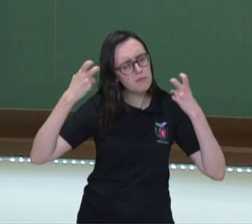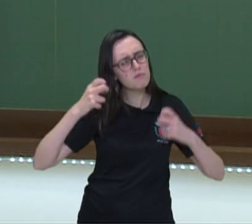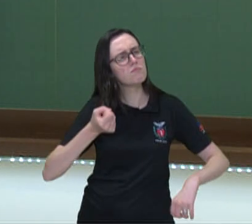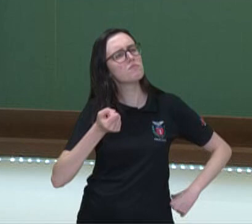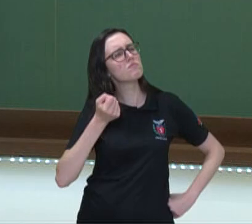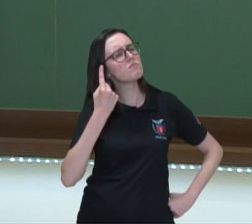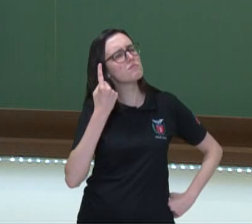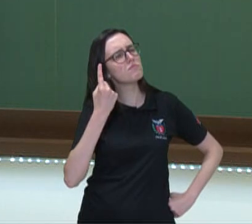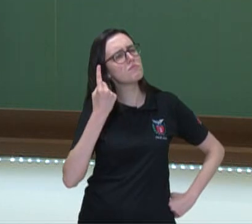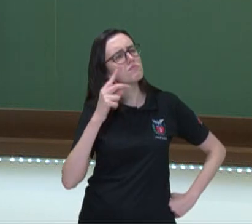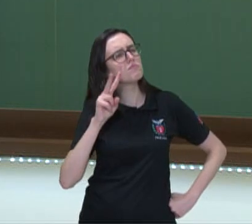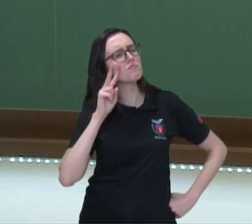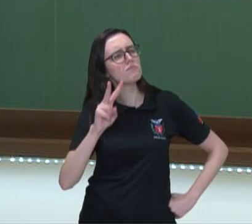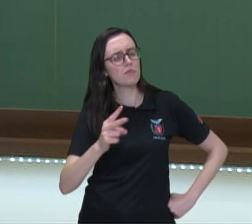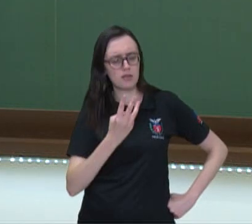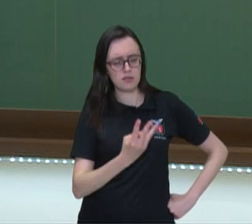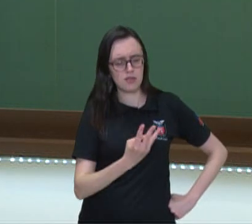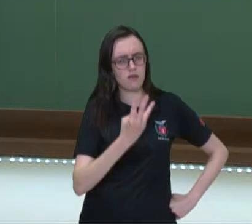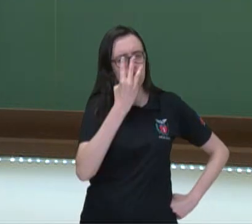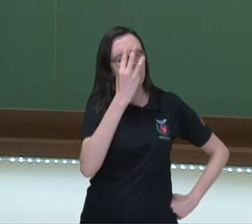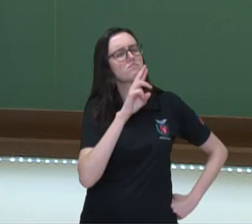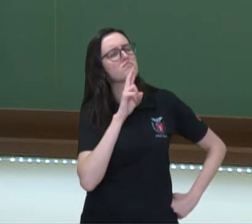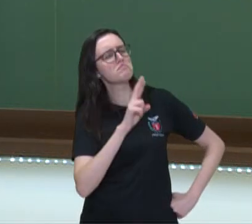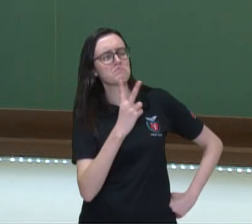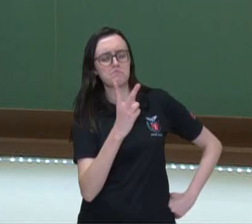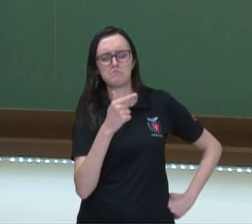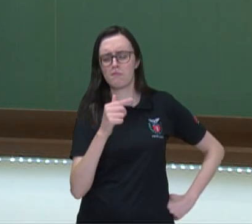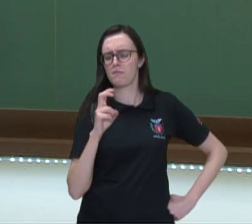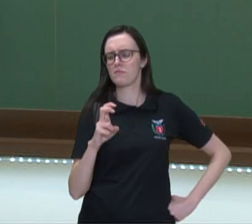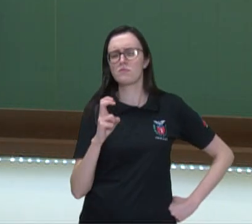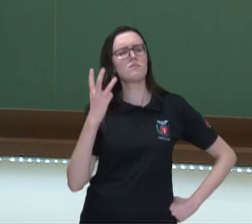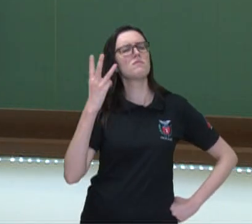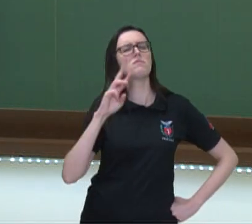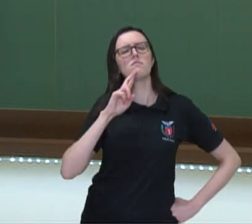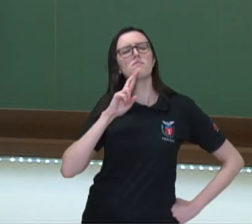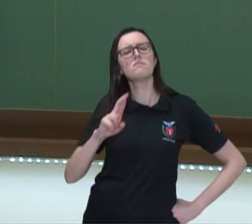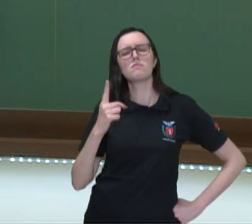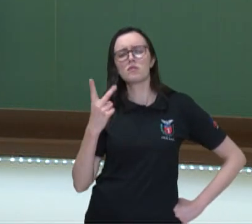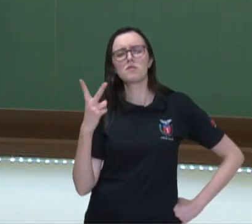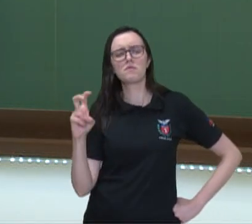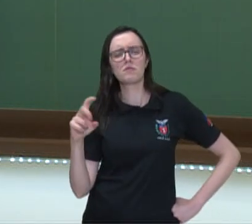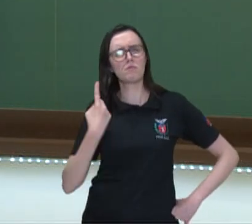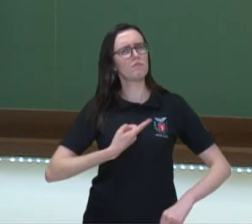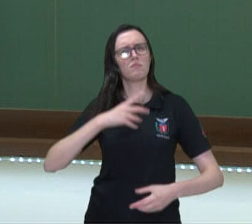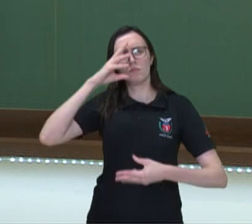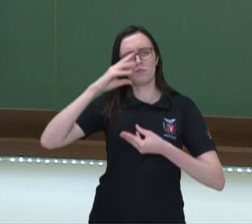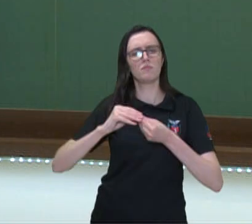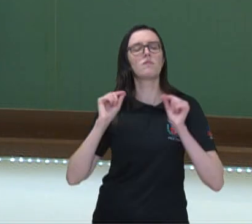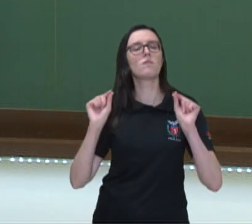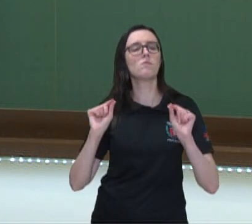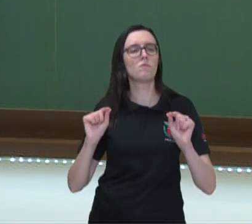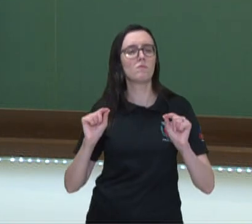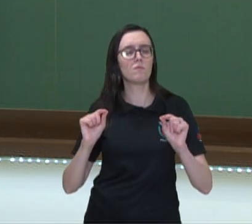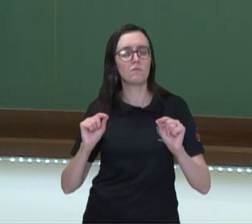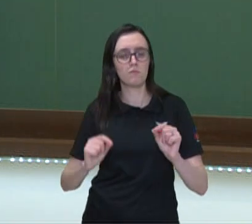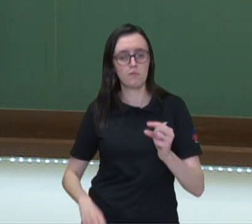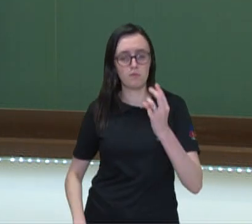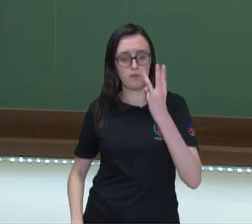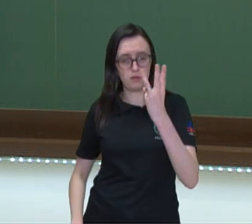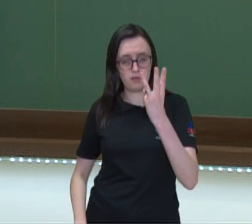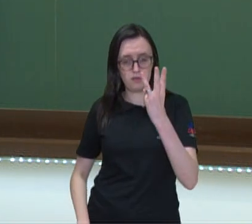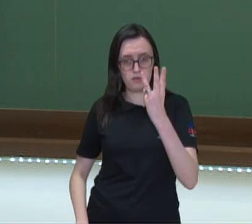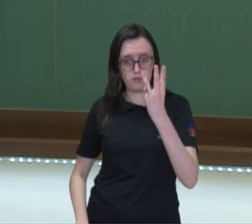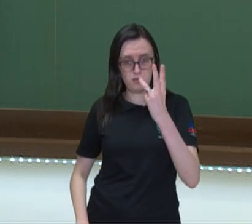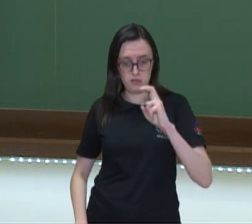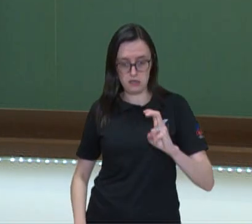27 e 5 ao cubo é 125. Então, a que conclusão a gente pode chegar? Olha lá. 3 ao cubo,